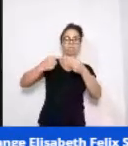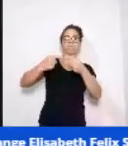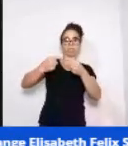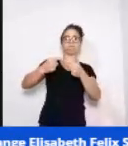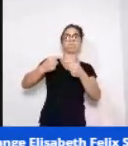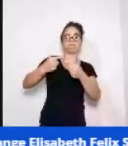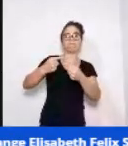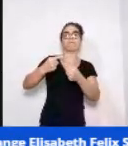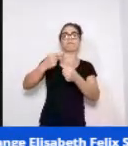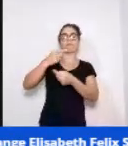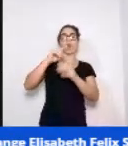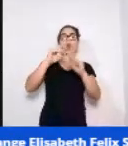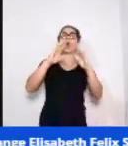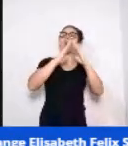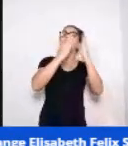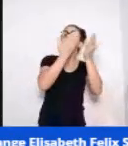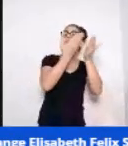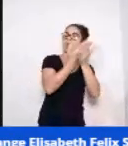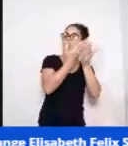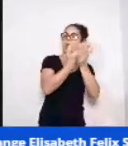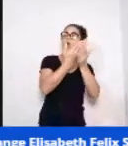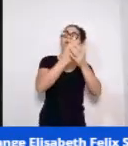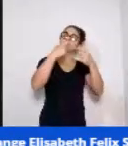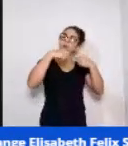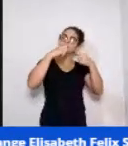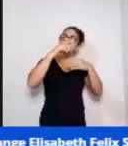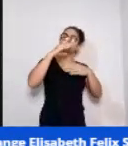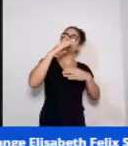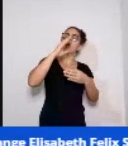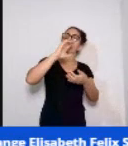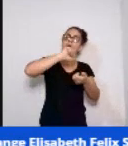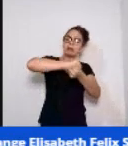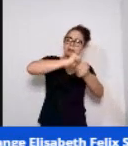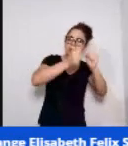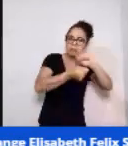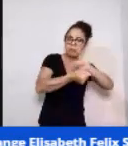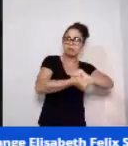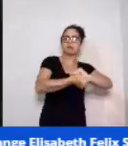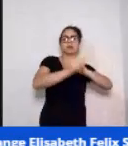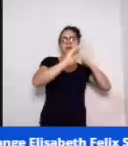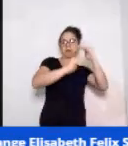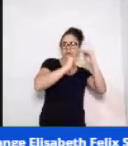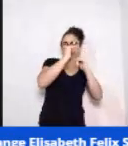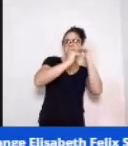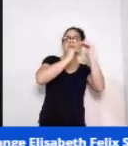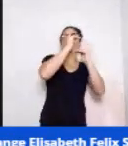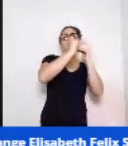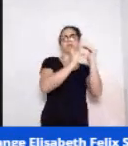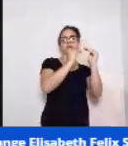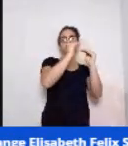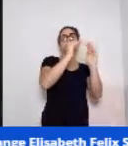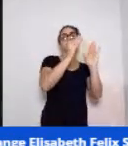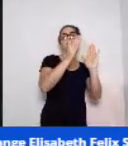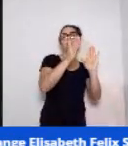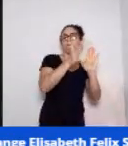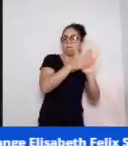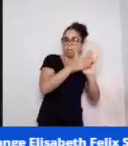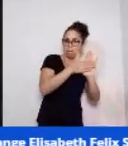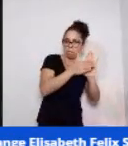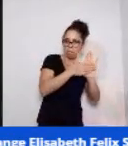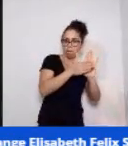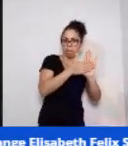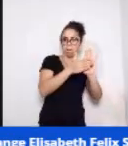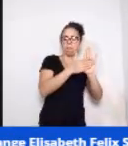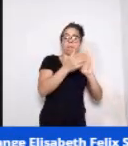As escolas tiveram que se adequar cada vez mais e desenvolver um plano que garantisse o retorno das aulas e